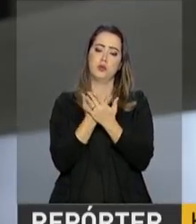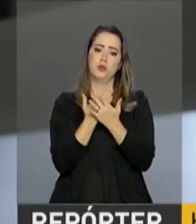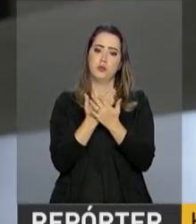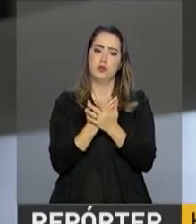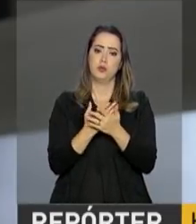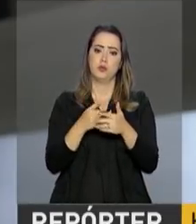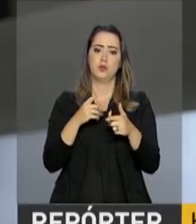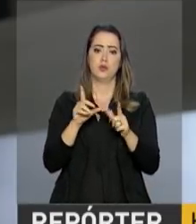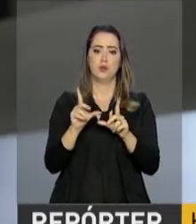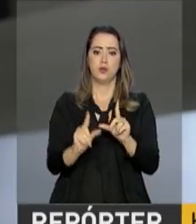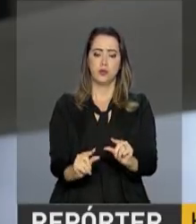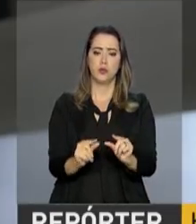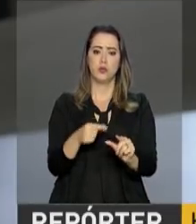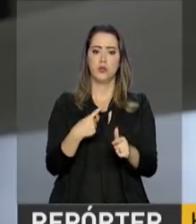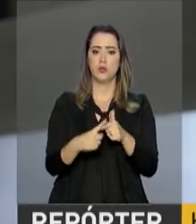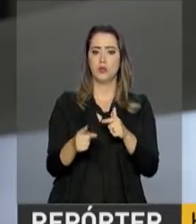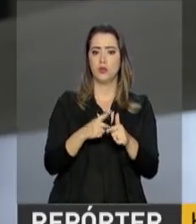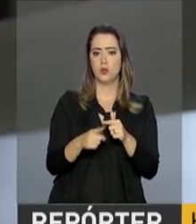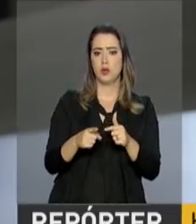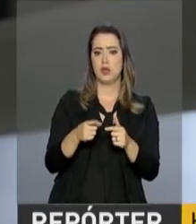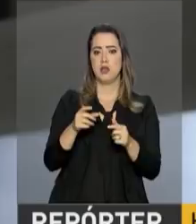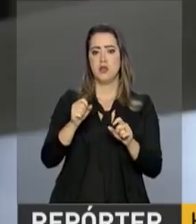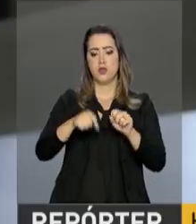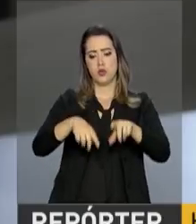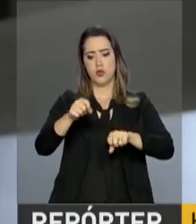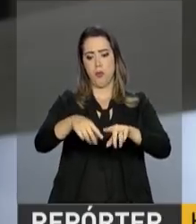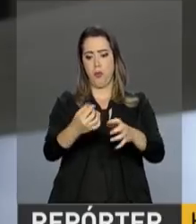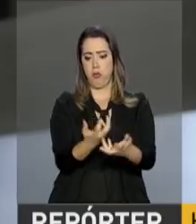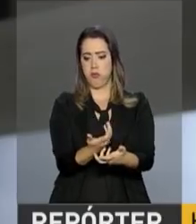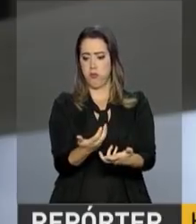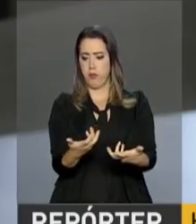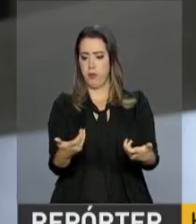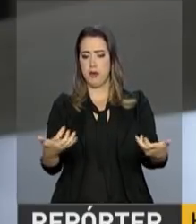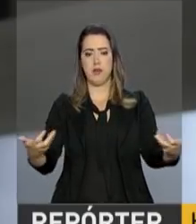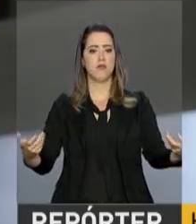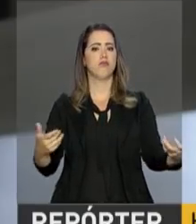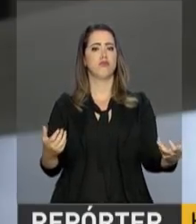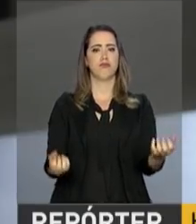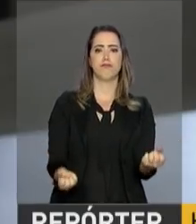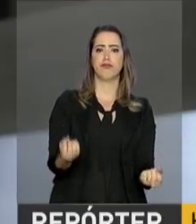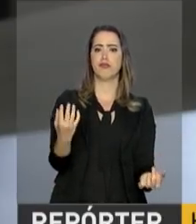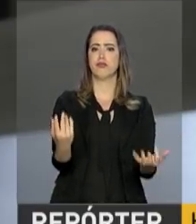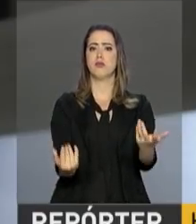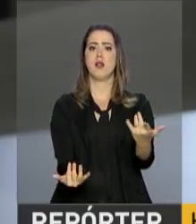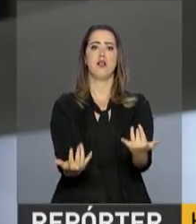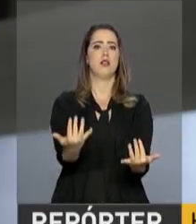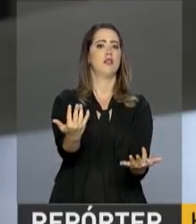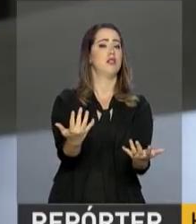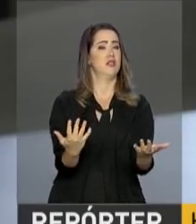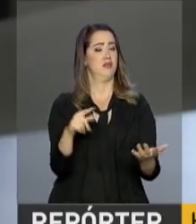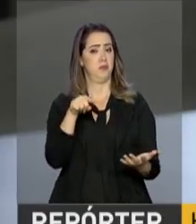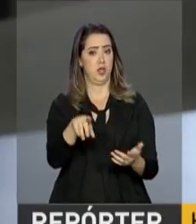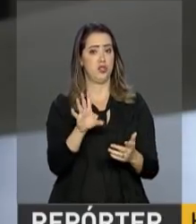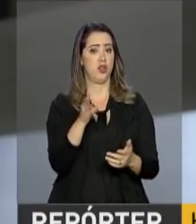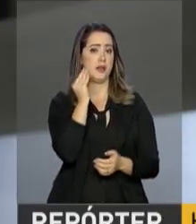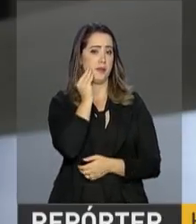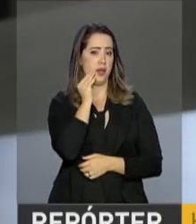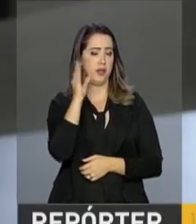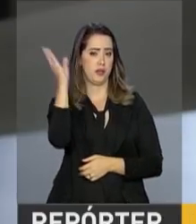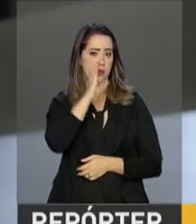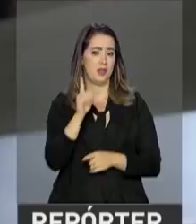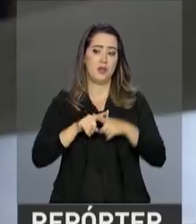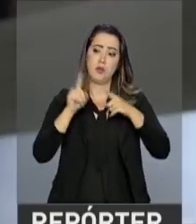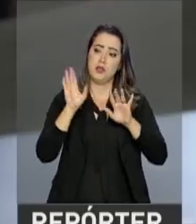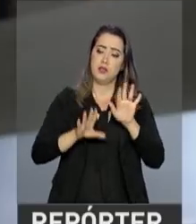questão pequena questão de de hortas comunitárias hortas medicinais sua experiência em gestão da mesa brasil que nem todo gestor